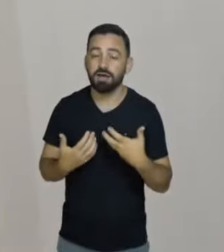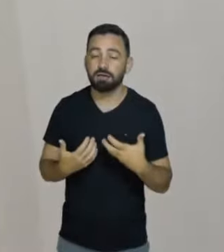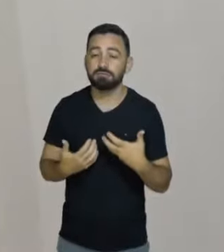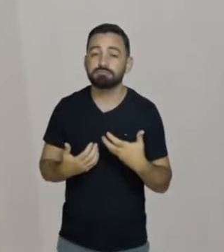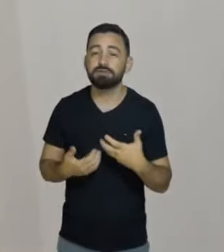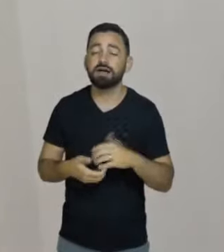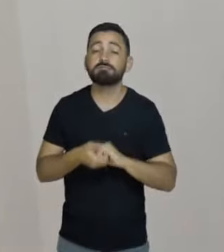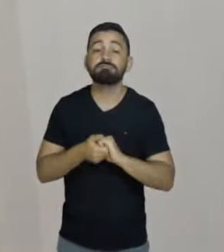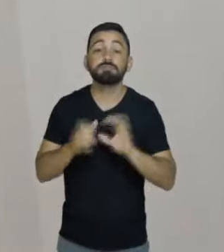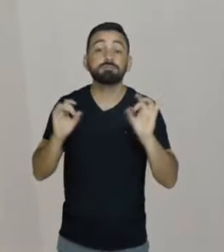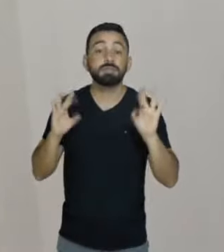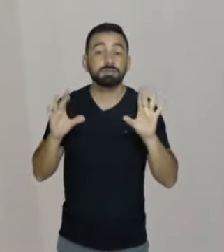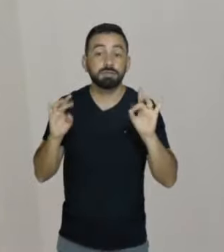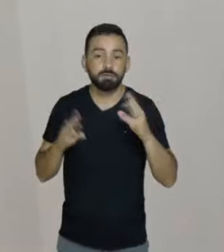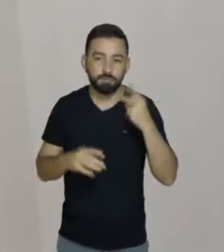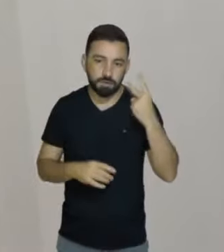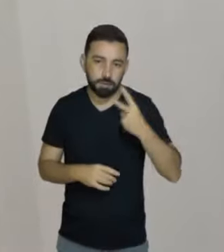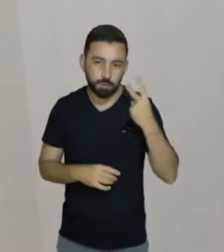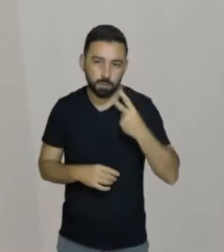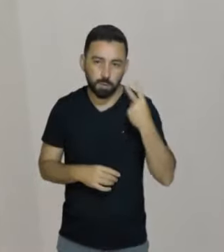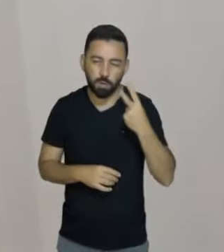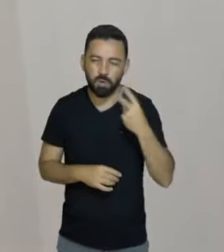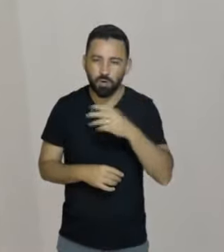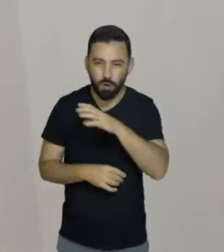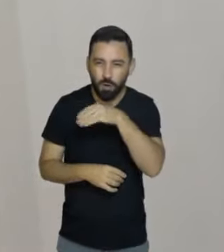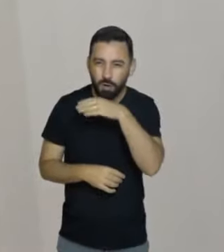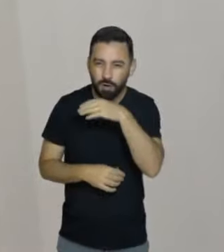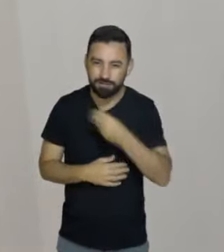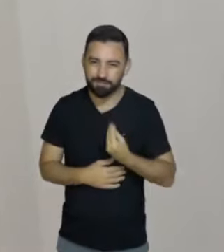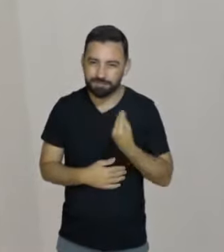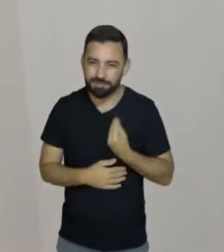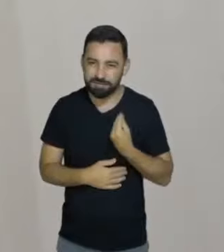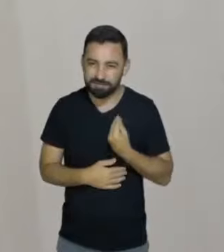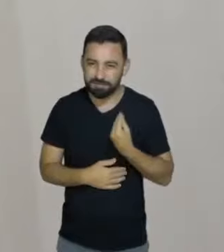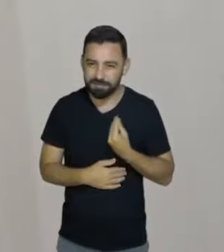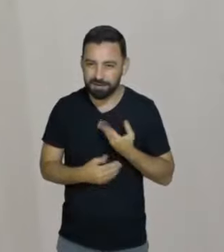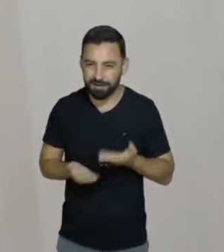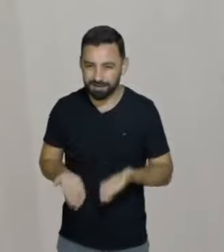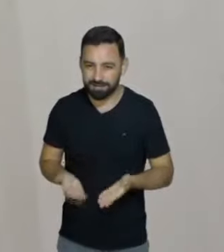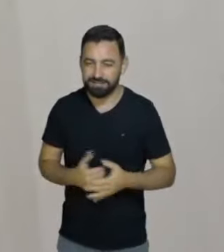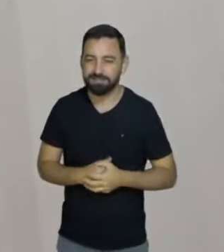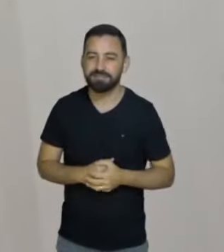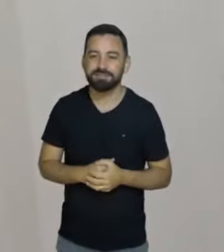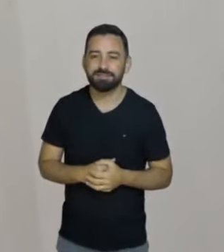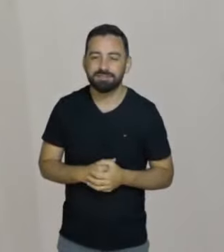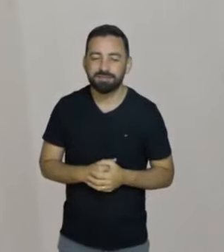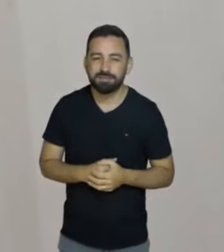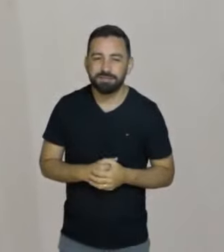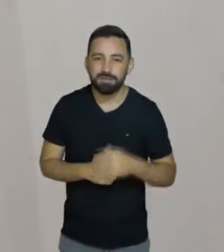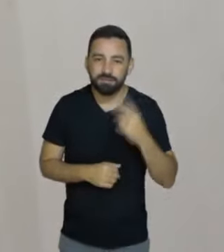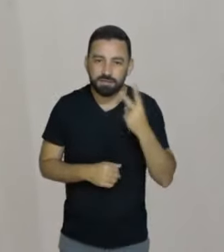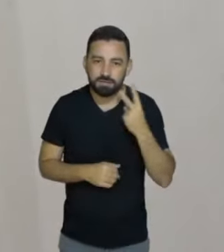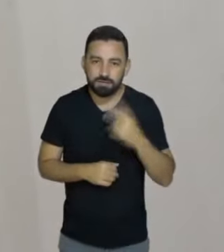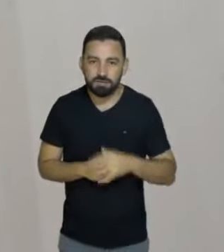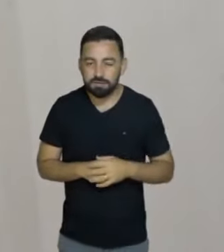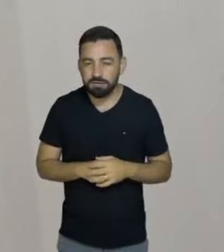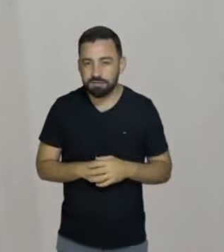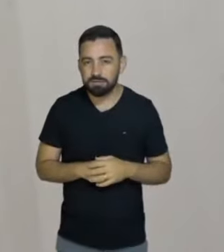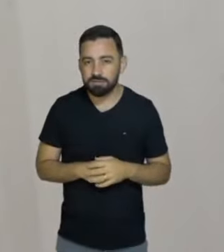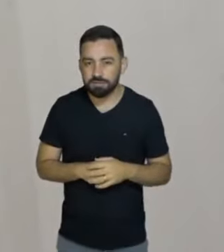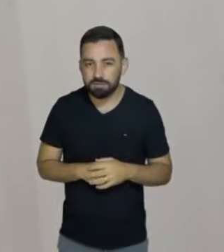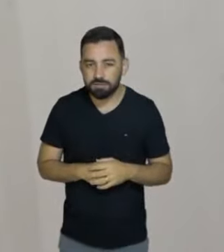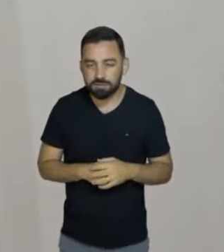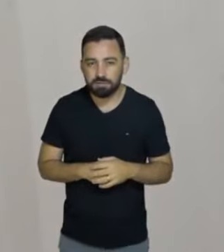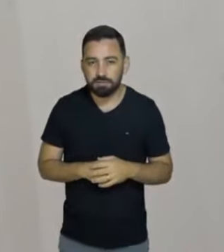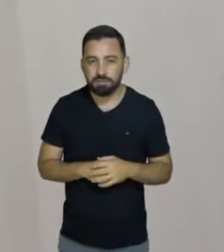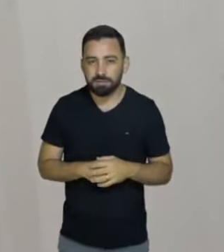especial aos vereadores de Concórdia, que aqui se apresentam no plenário, o vereador Mirgo Schingel, que está aí